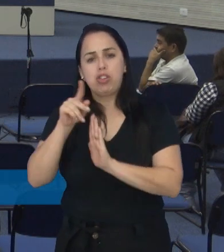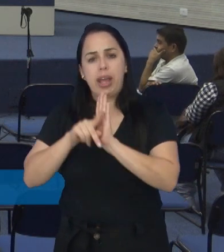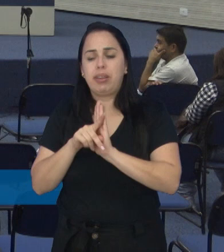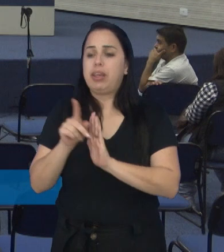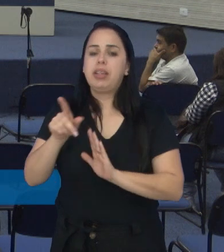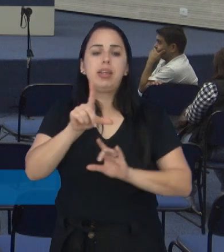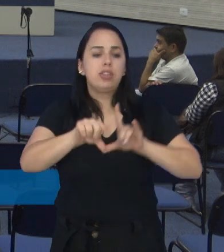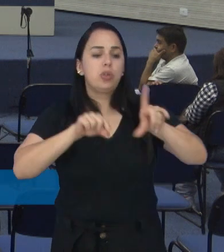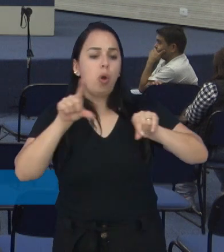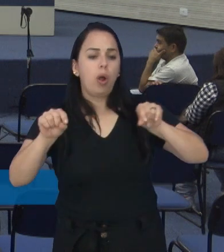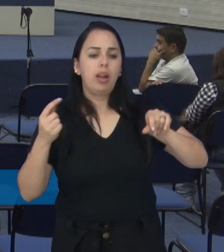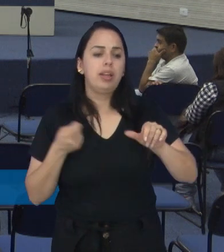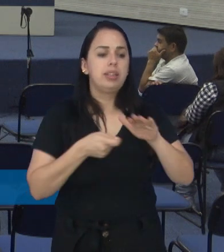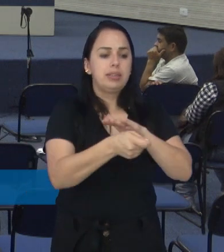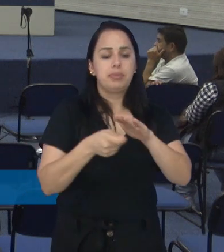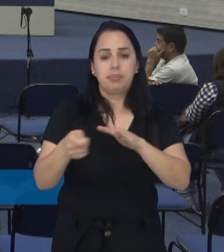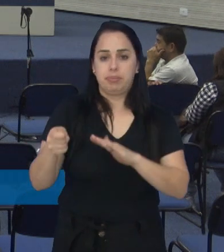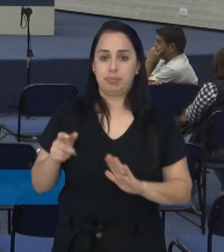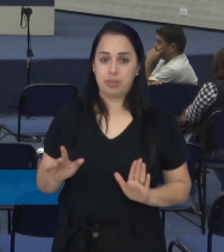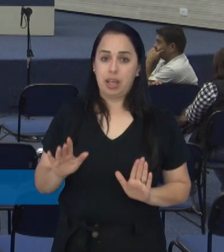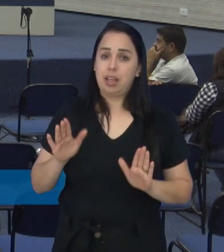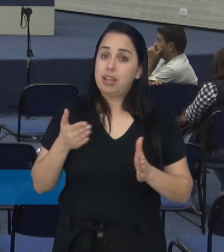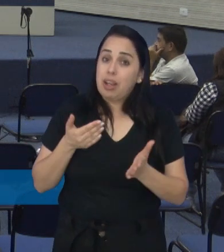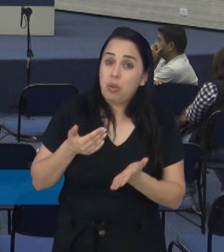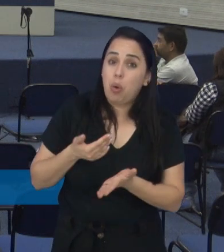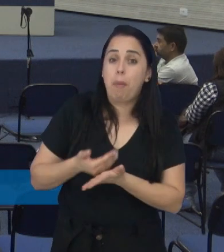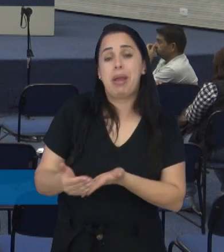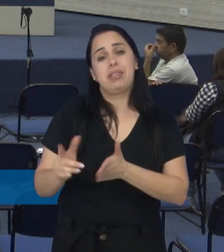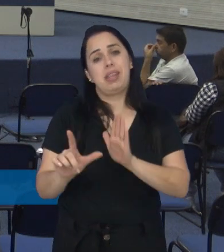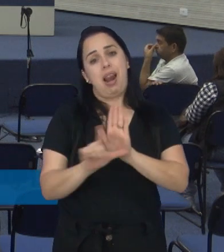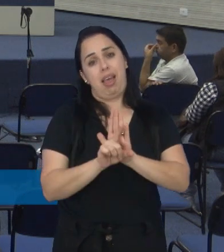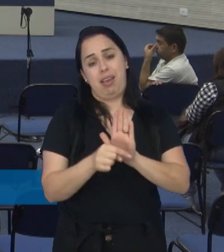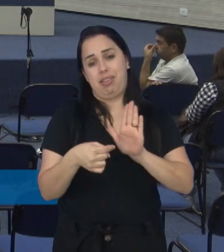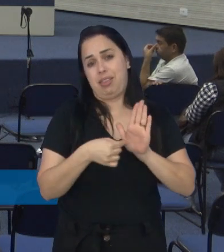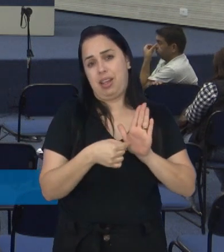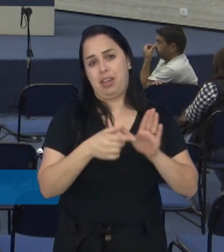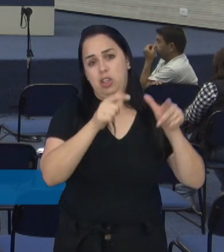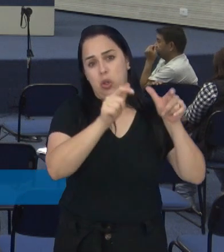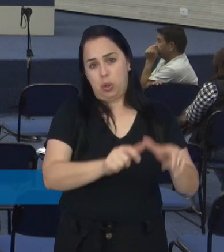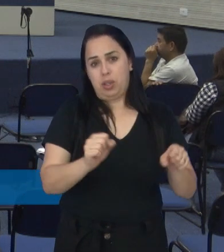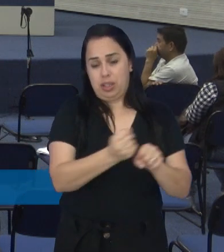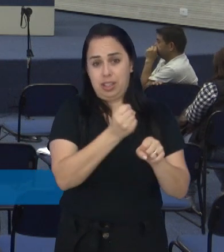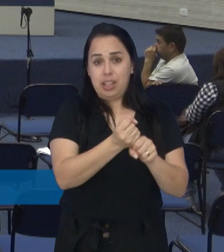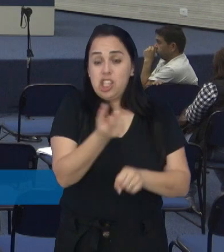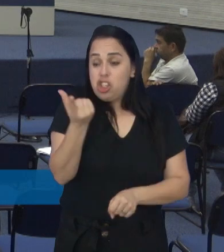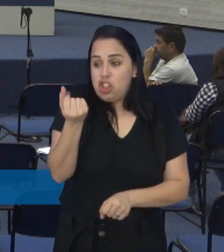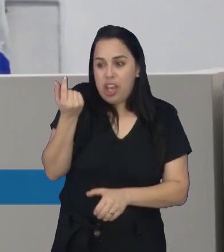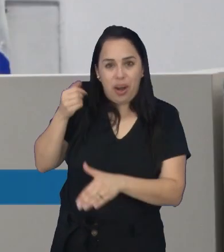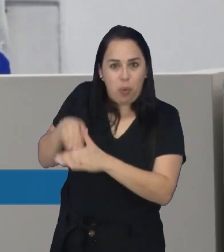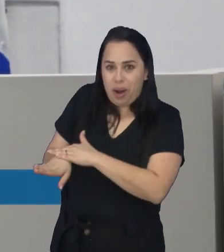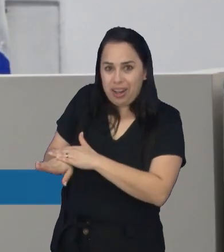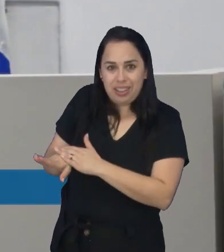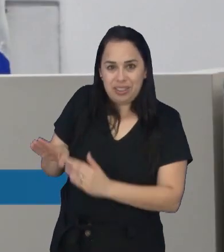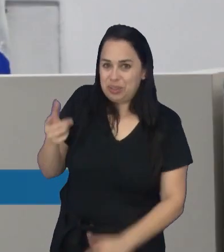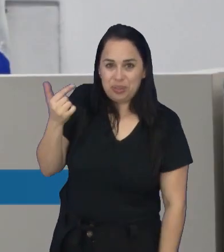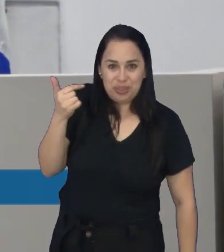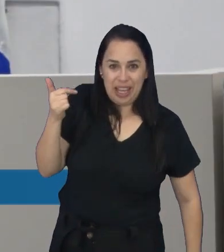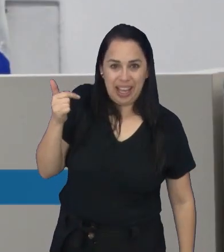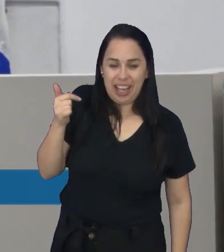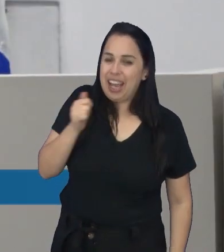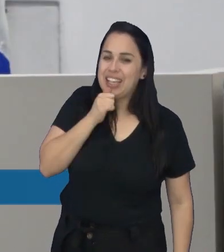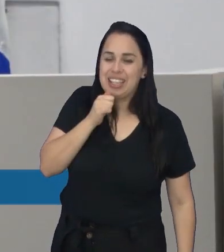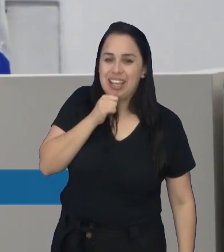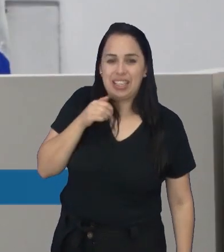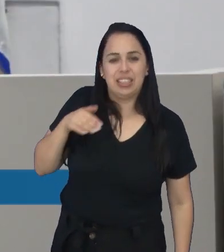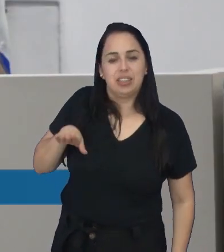os recursos entende a gente tá num começo de outra água nervosa a gente ainda não tem um recurso muito grande a gente tá fazendo caixas entendeu